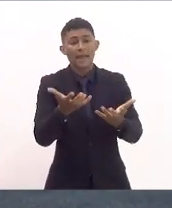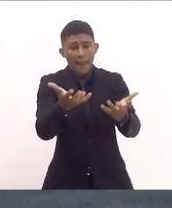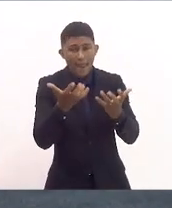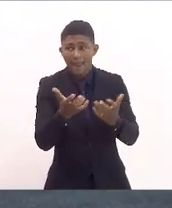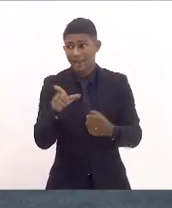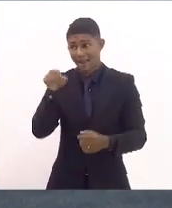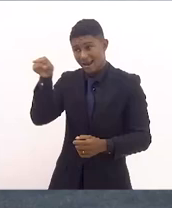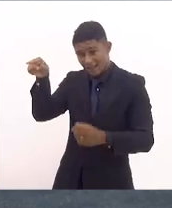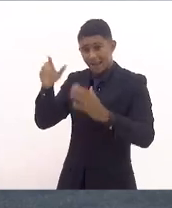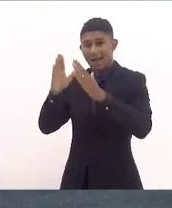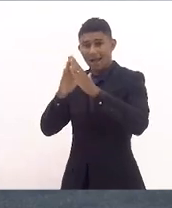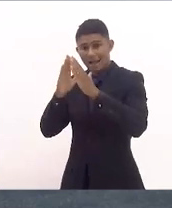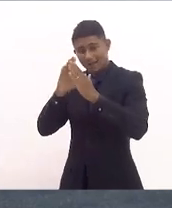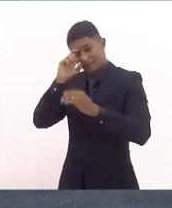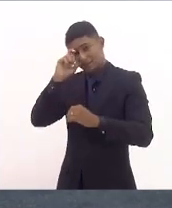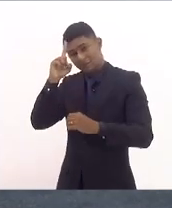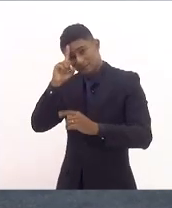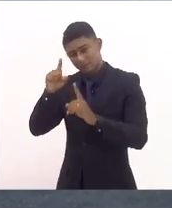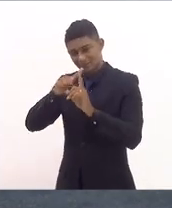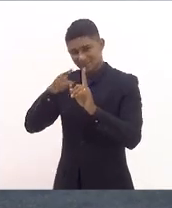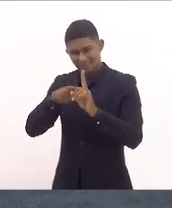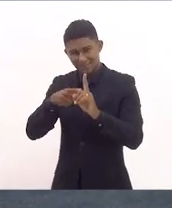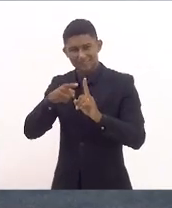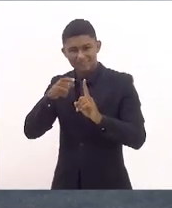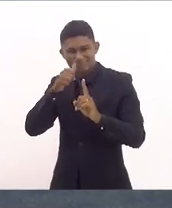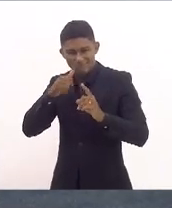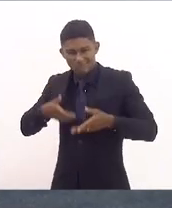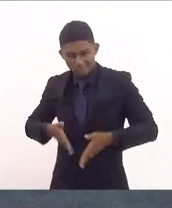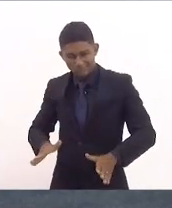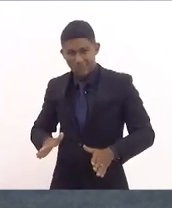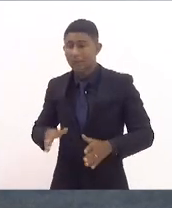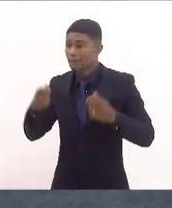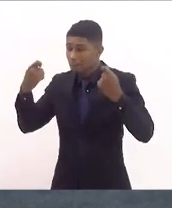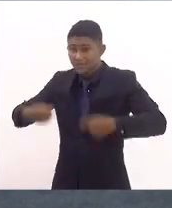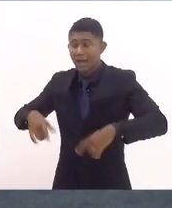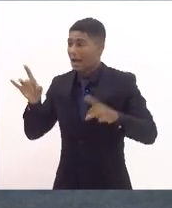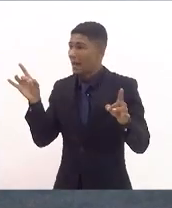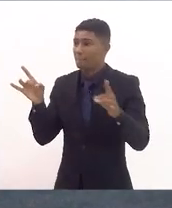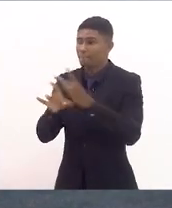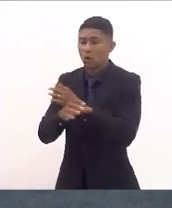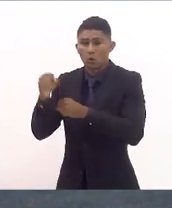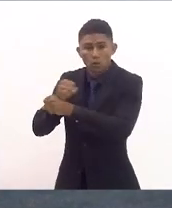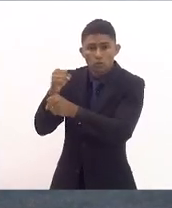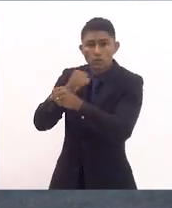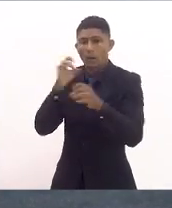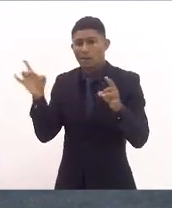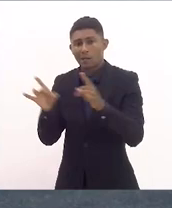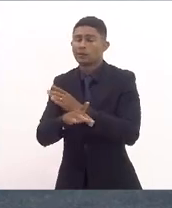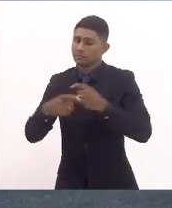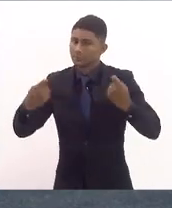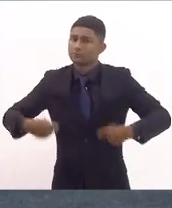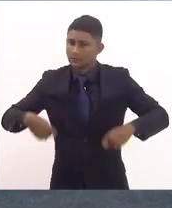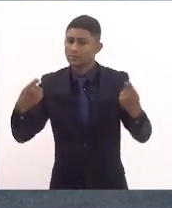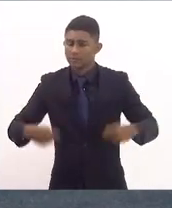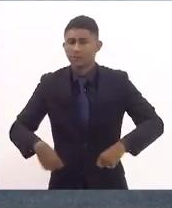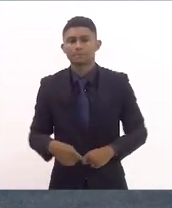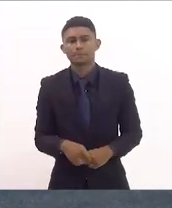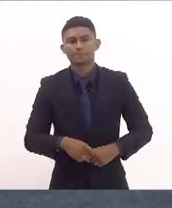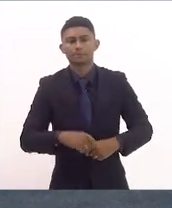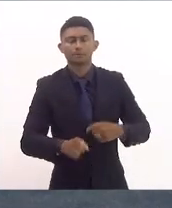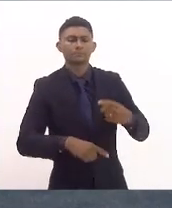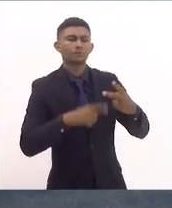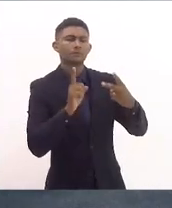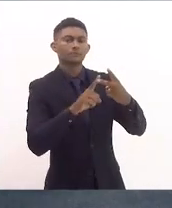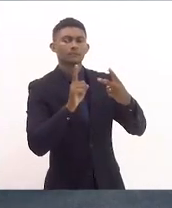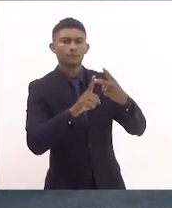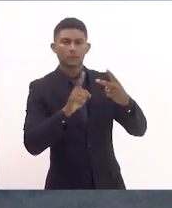maternidade construída e entregue às mulheres gonçalenses em segundo lugar Presidente é